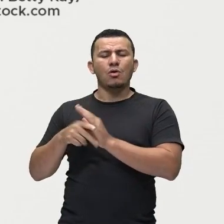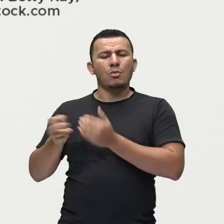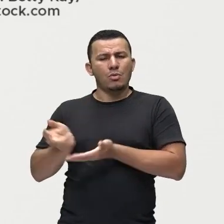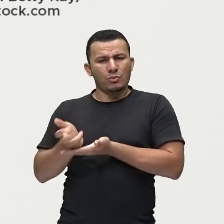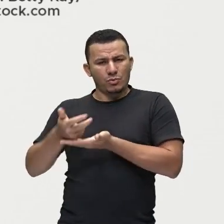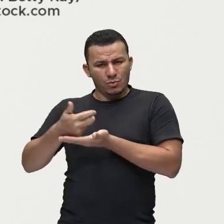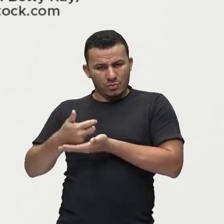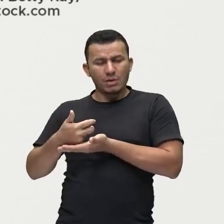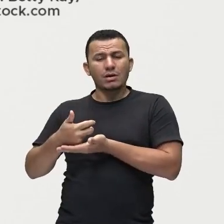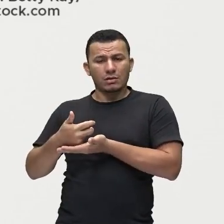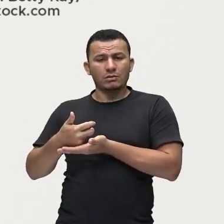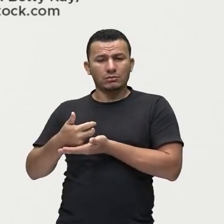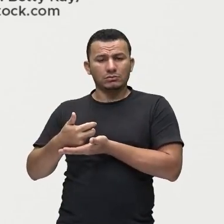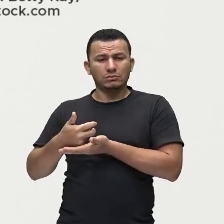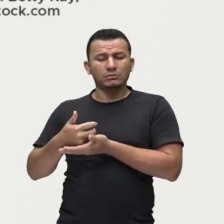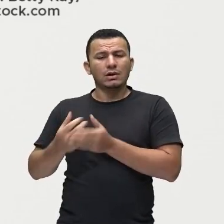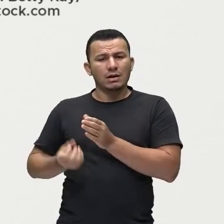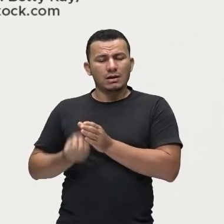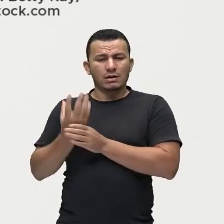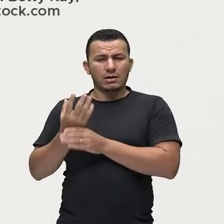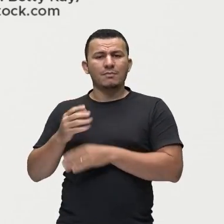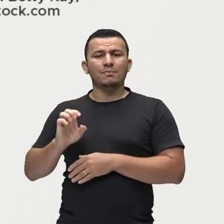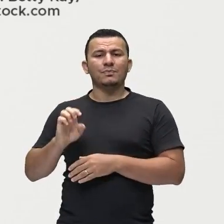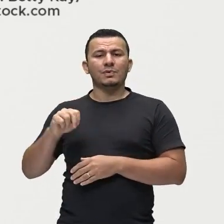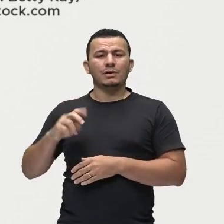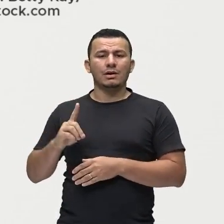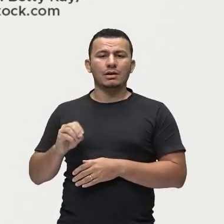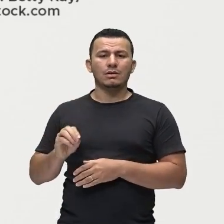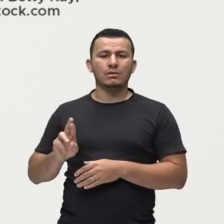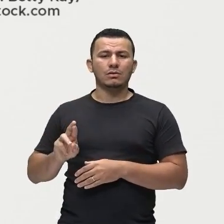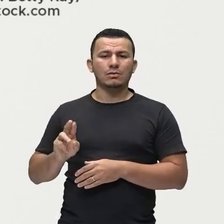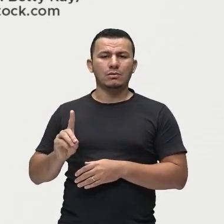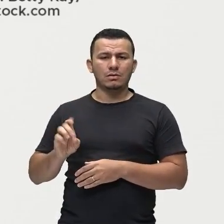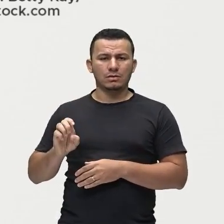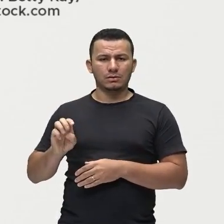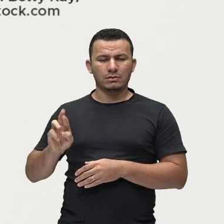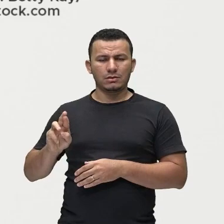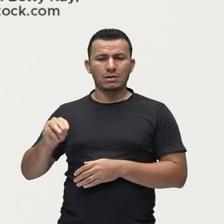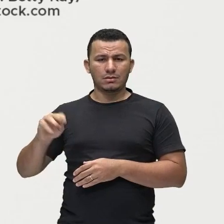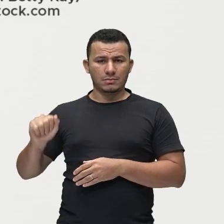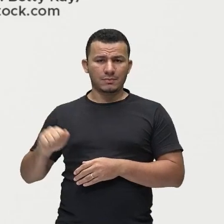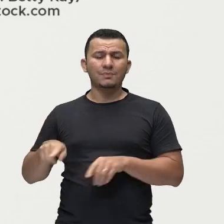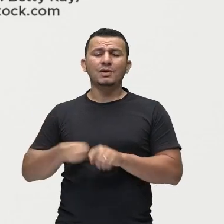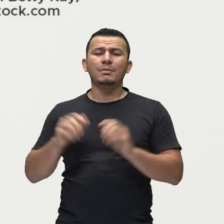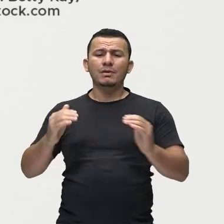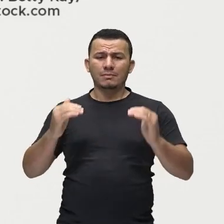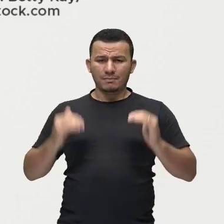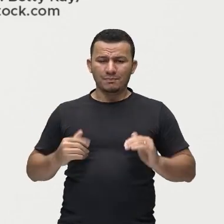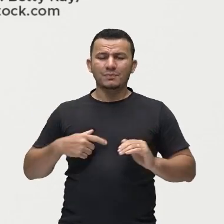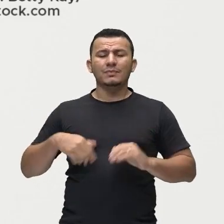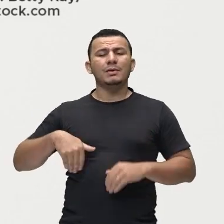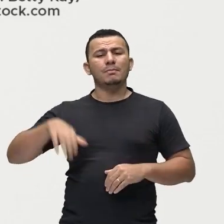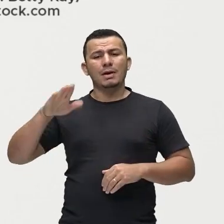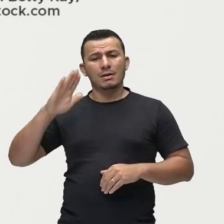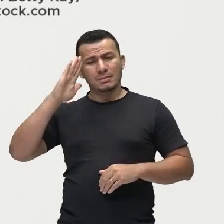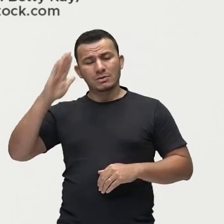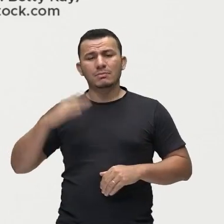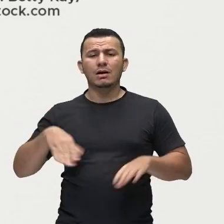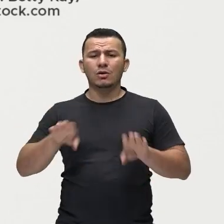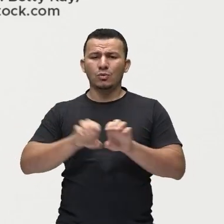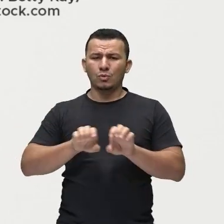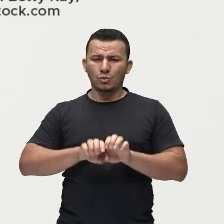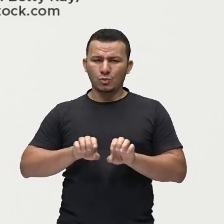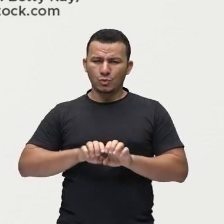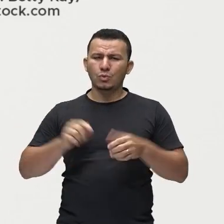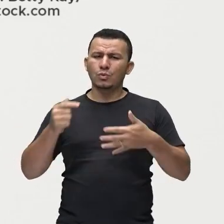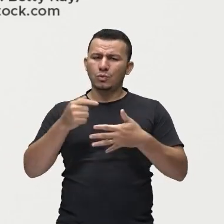Do zigoto. E aí forma a endoderma. E aqui, as principais estruturas que elas estão